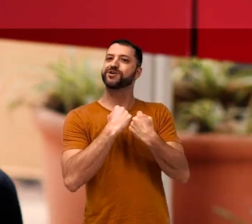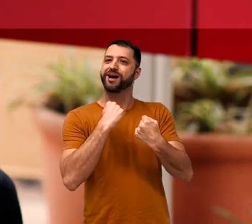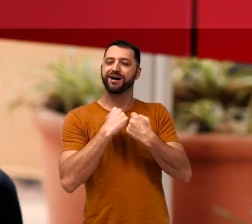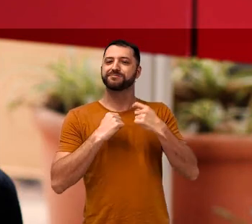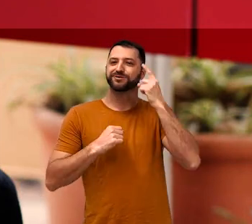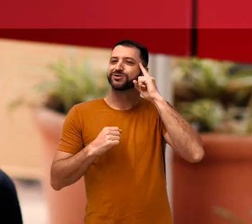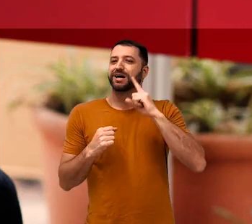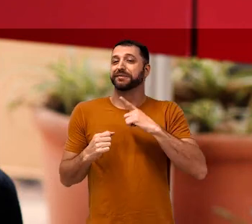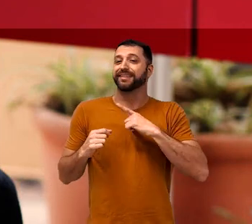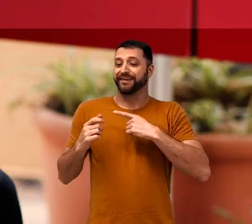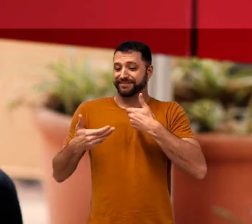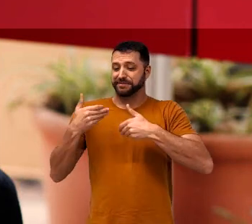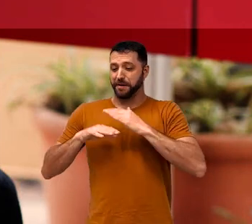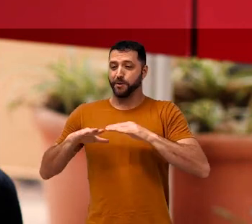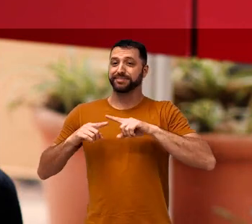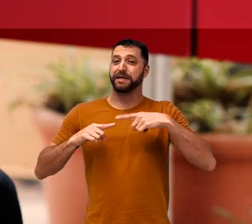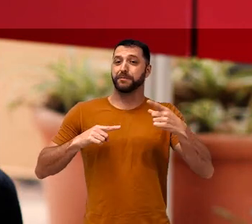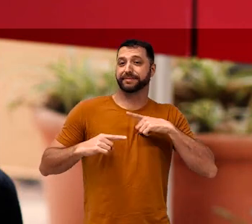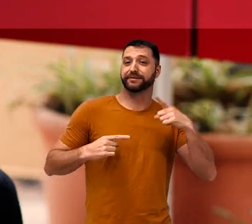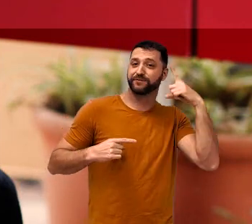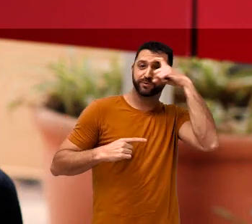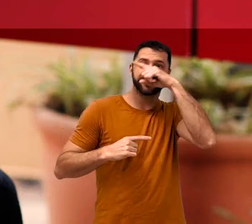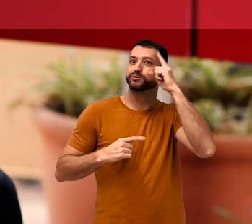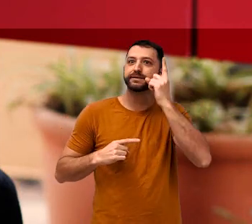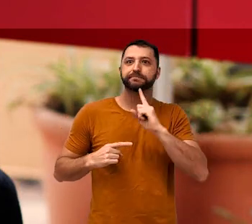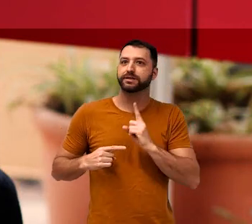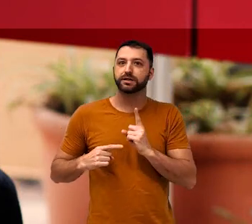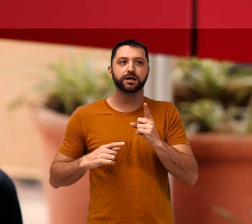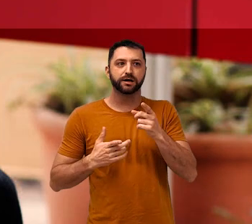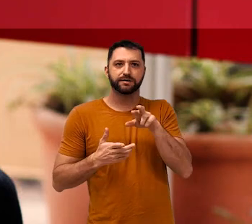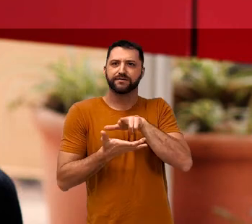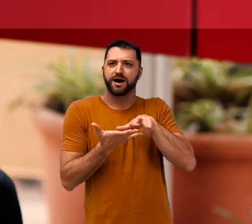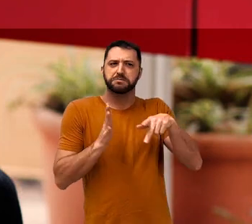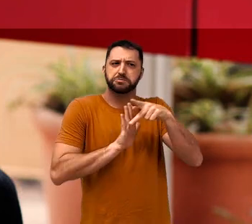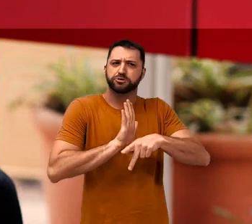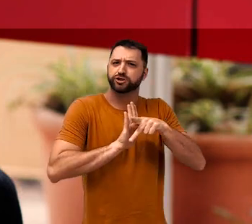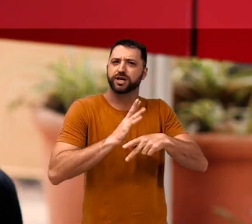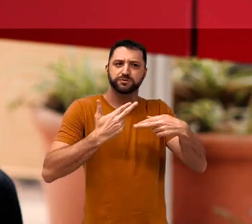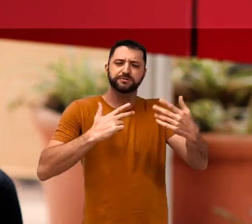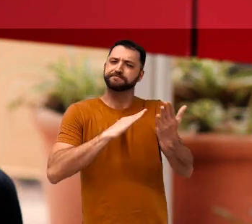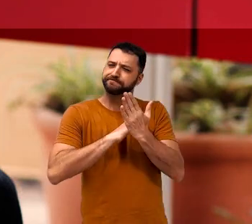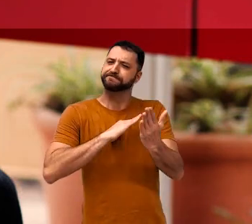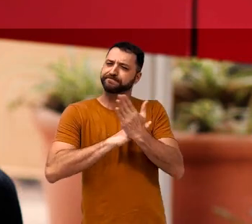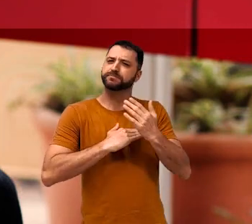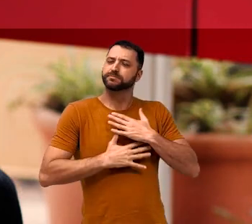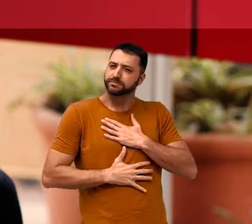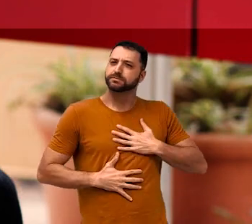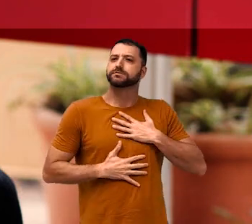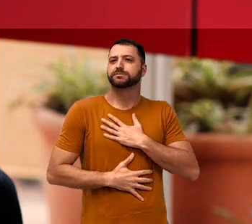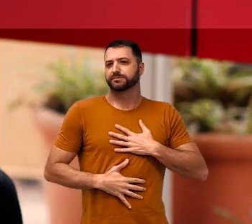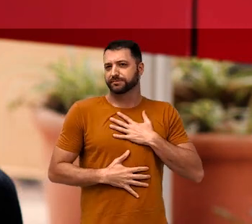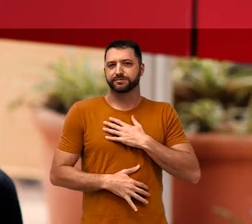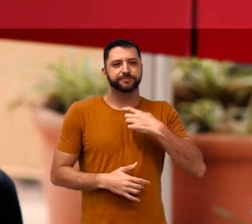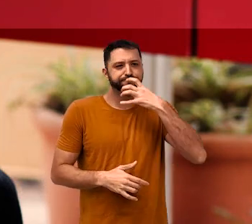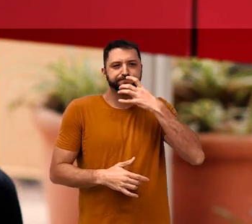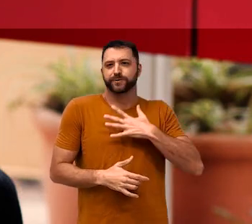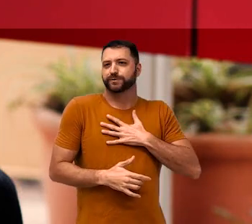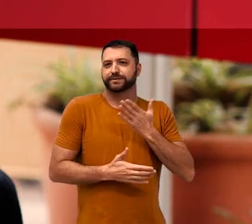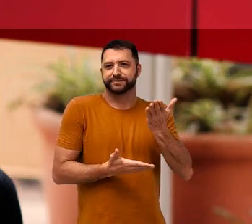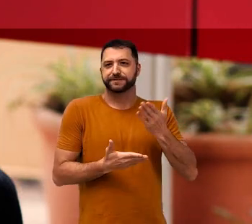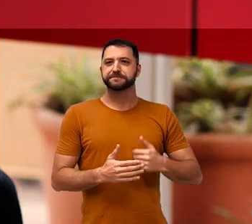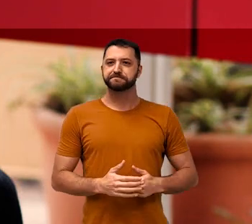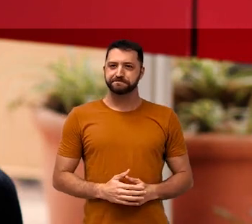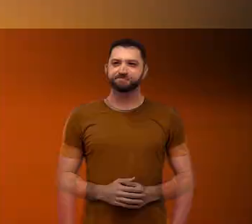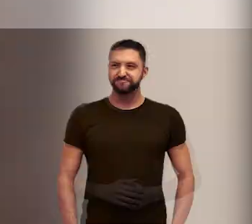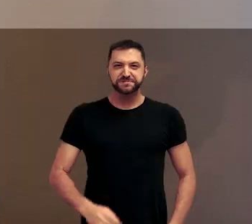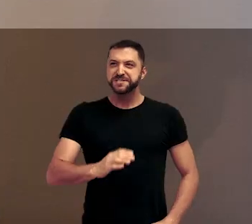diagnóstico, que vai ter dificuldades depois do tratamento, mas tem muitas questões e o Instituto tem muitos projetos para ajudar essas pacientes. E é aí que eu me envolvi